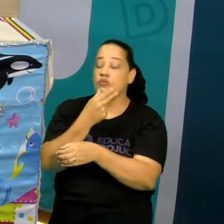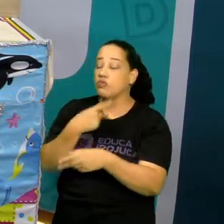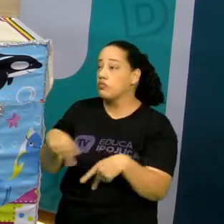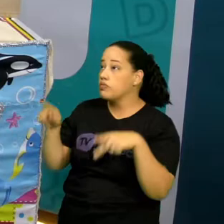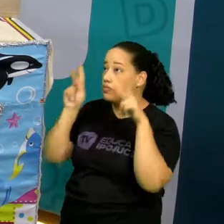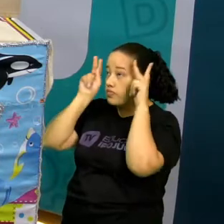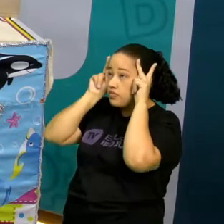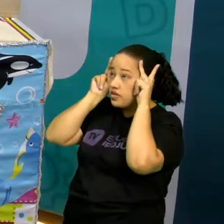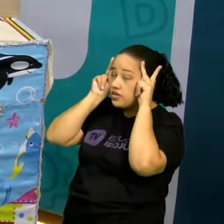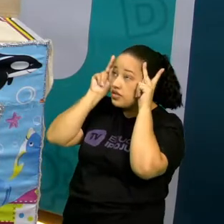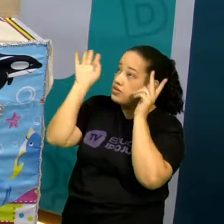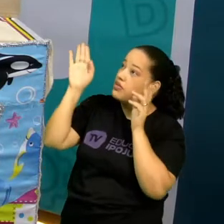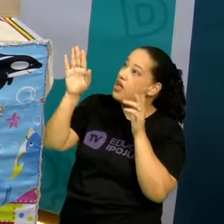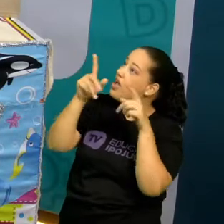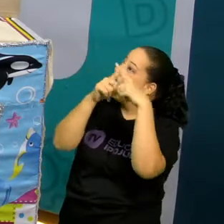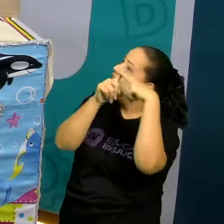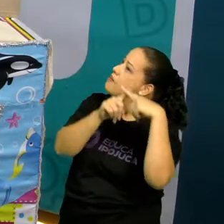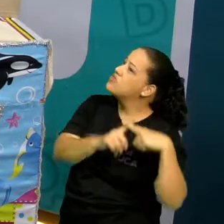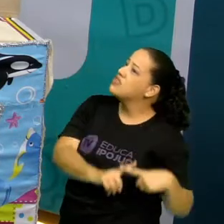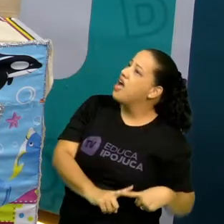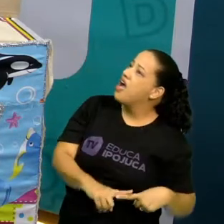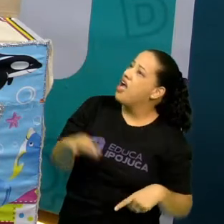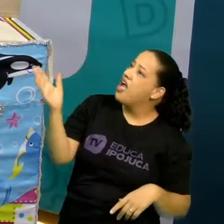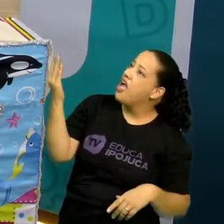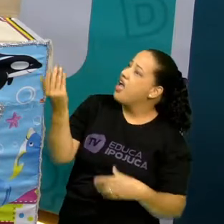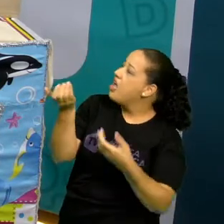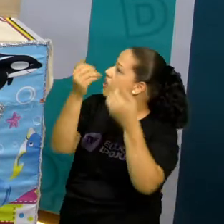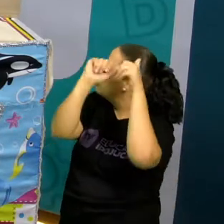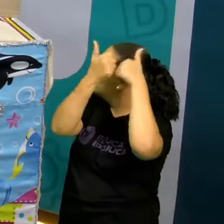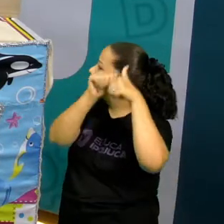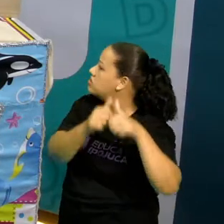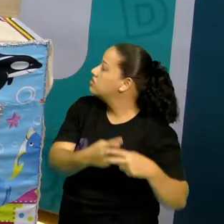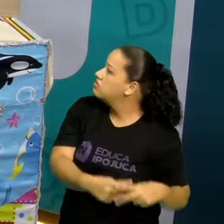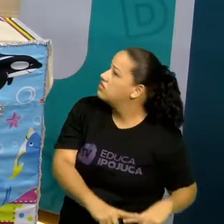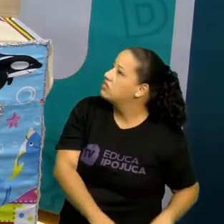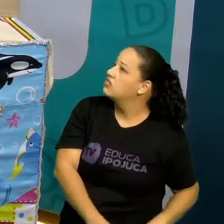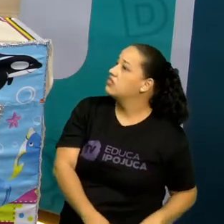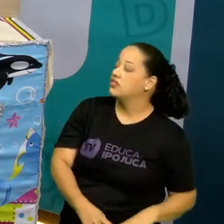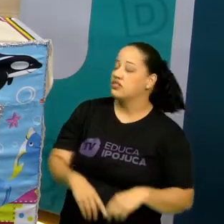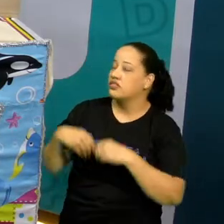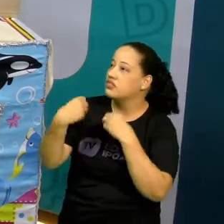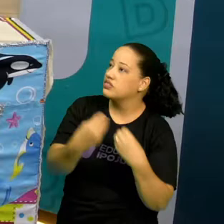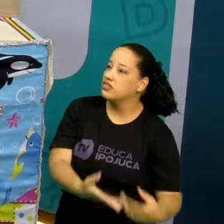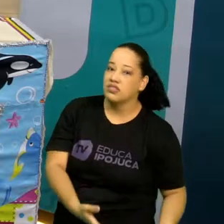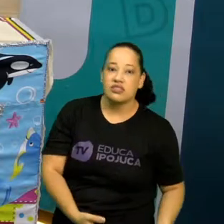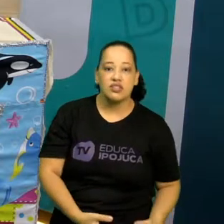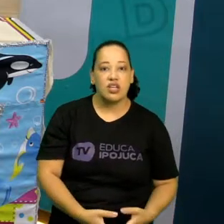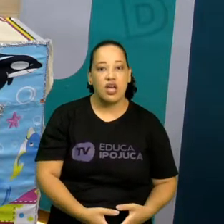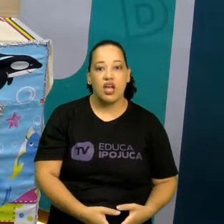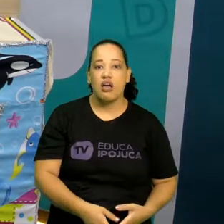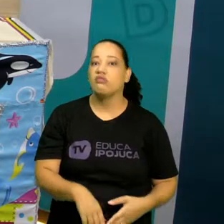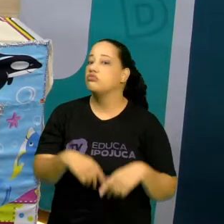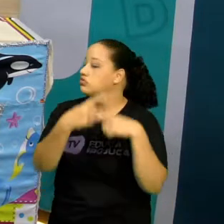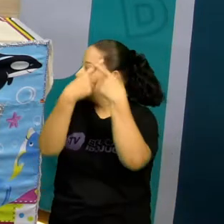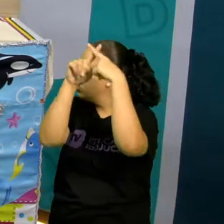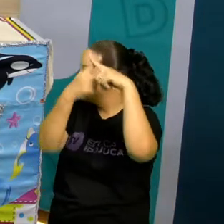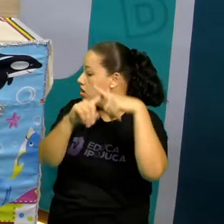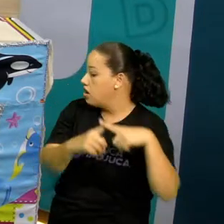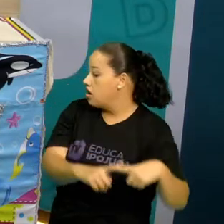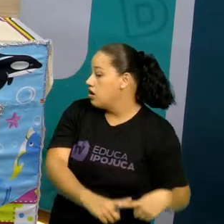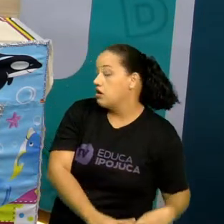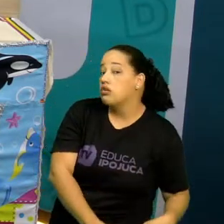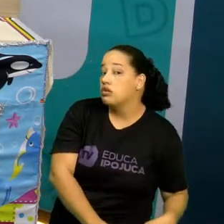que chamou Rapunzel jogue suas tranças as tranças foram jogadas